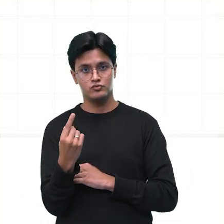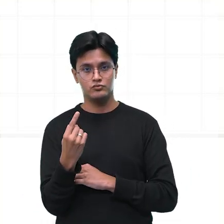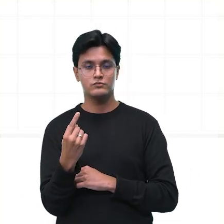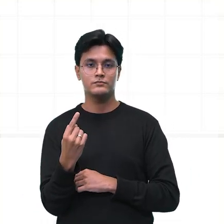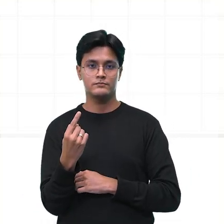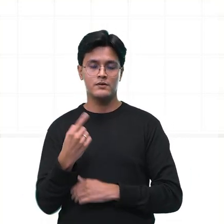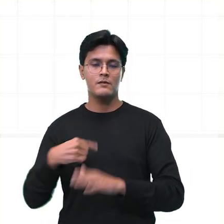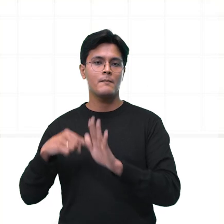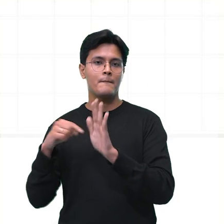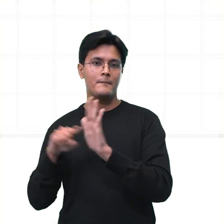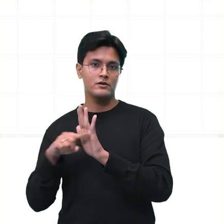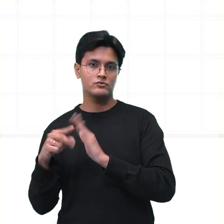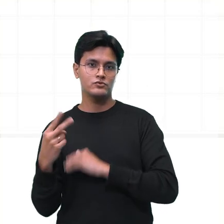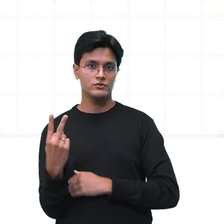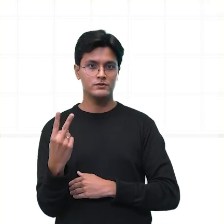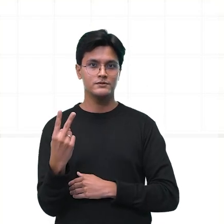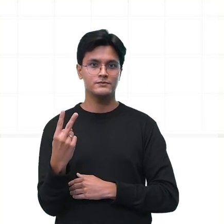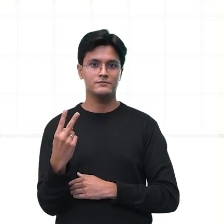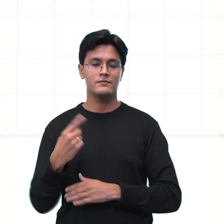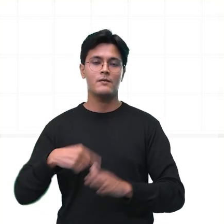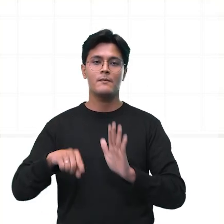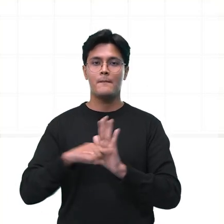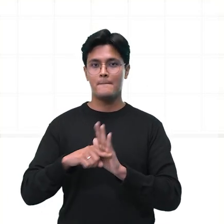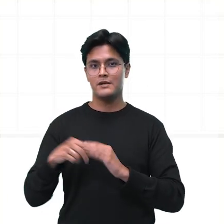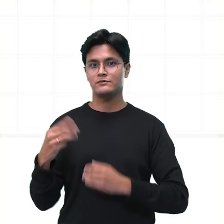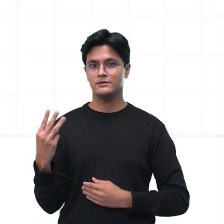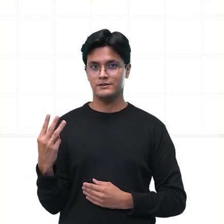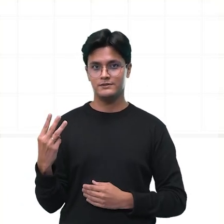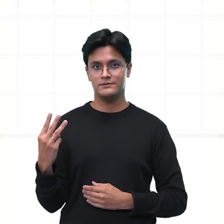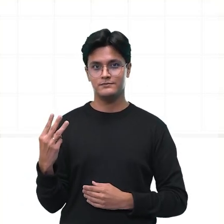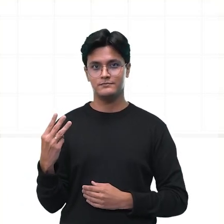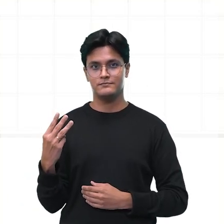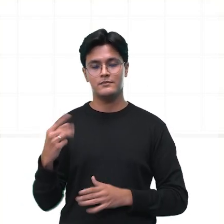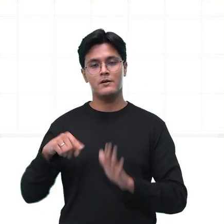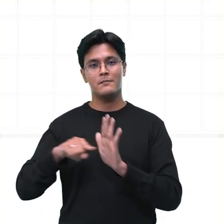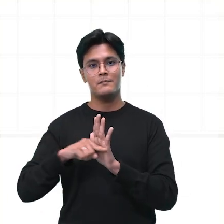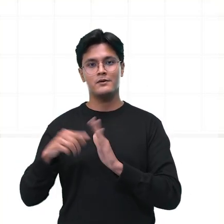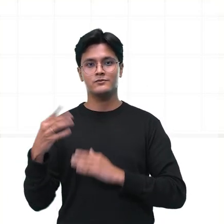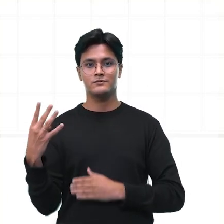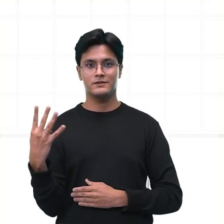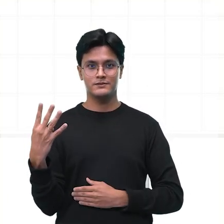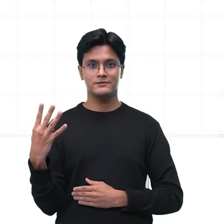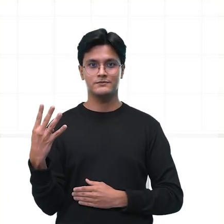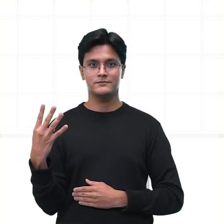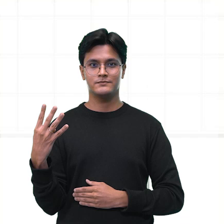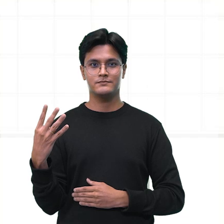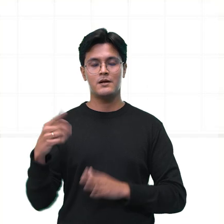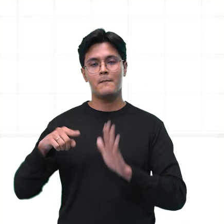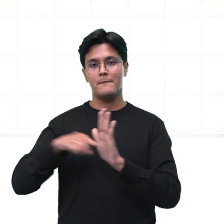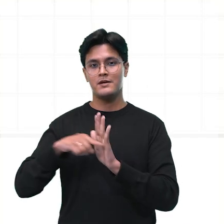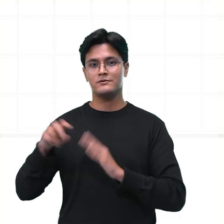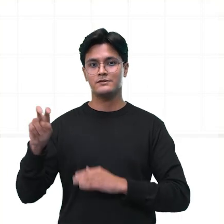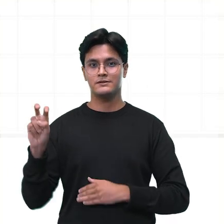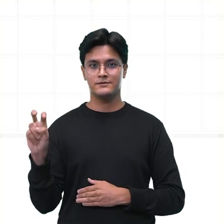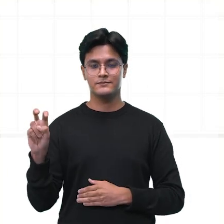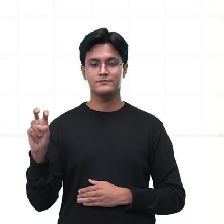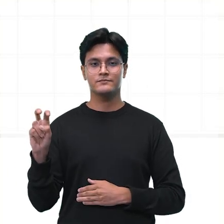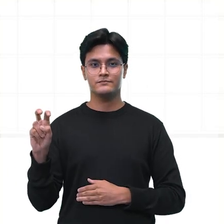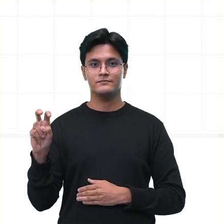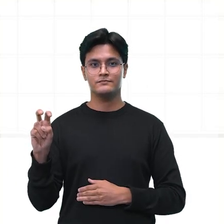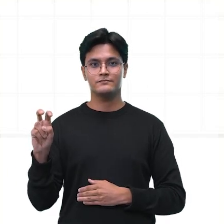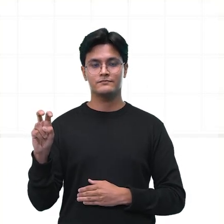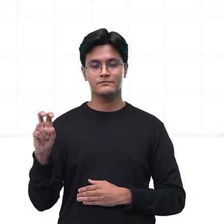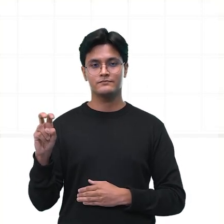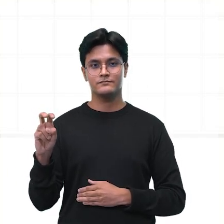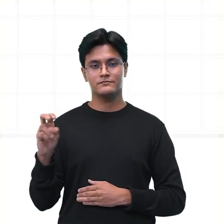-1 -2 -3 -4 -5